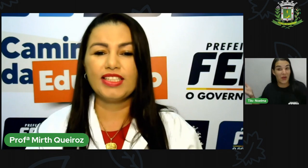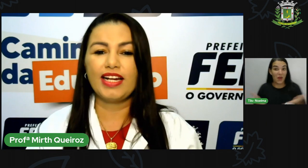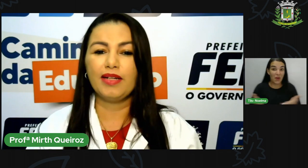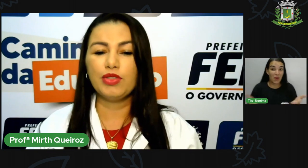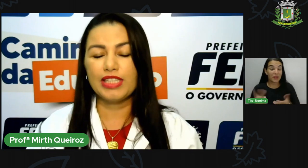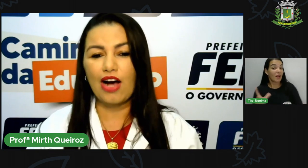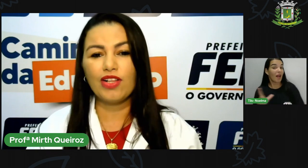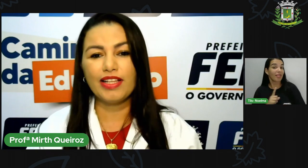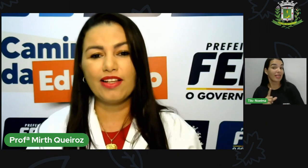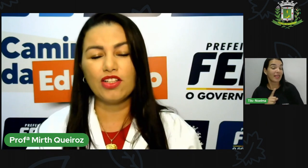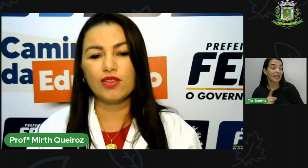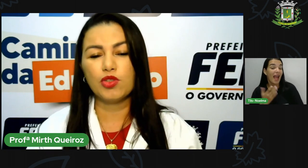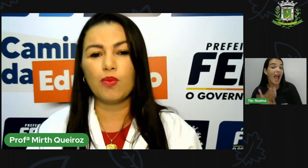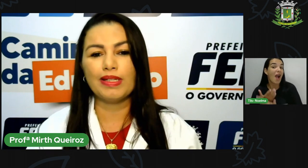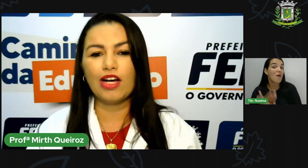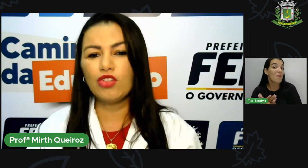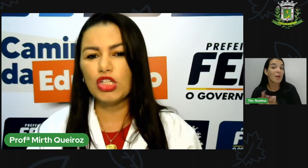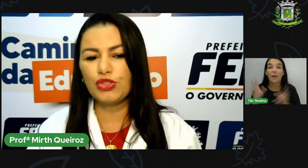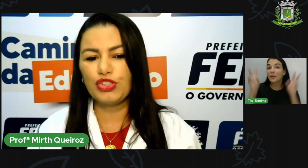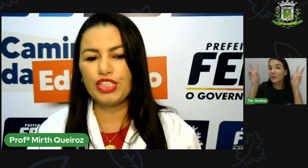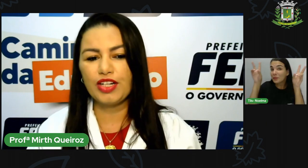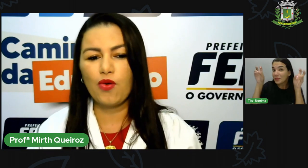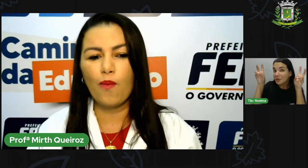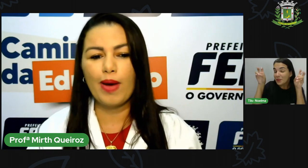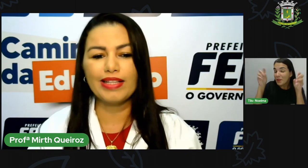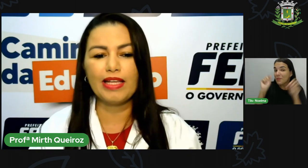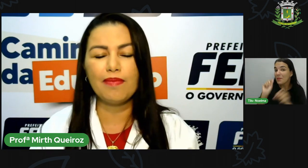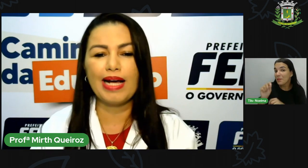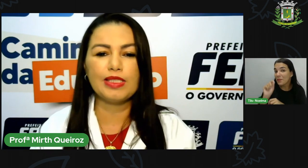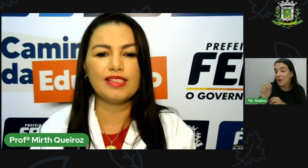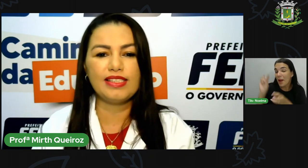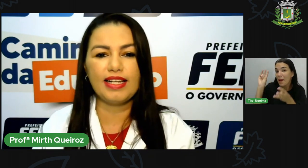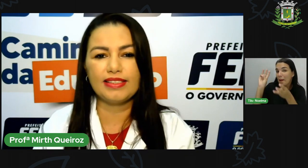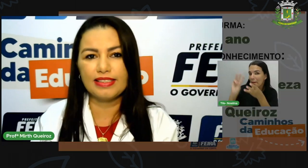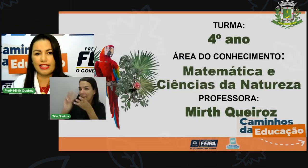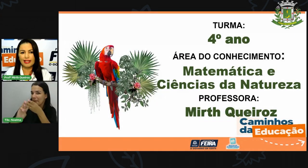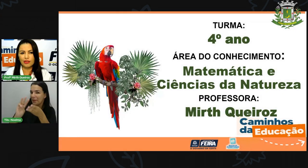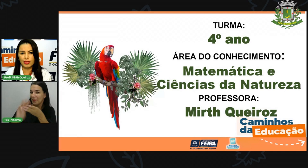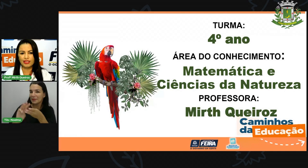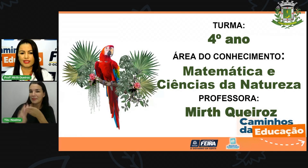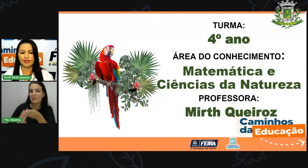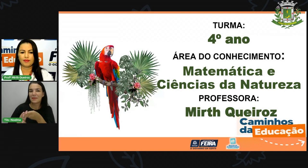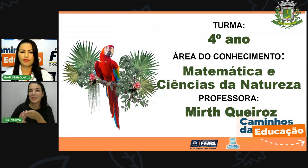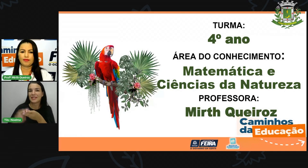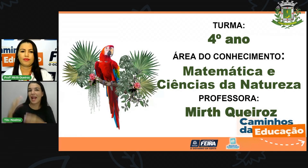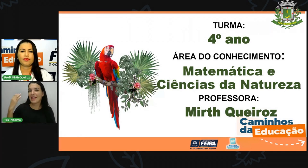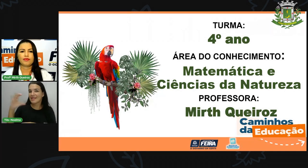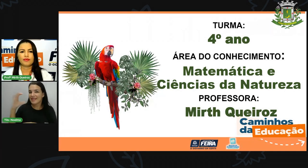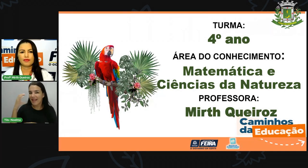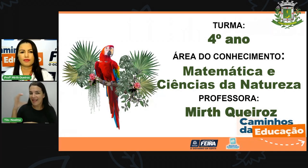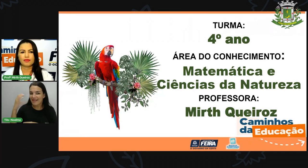nós teremos aula, né? Nós vamos começar o nosso dia com matemática e ciências da natureza.